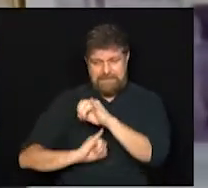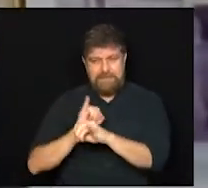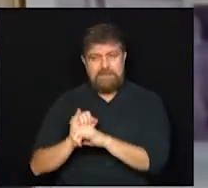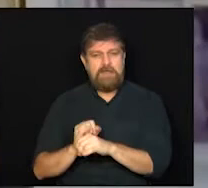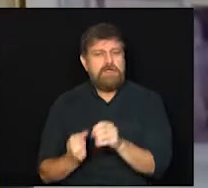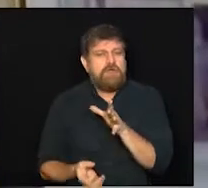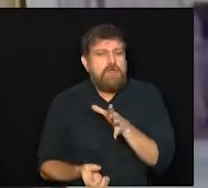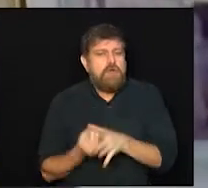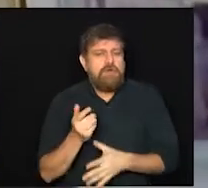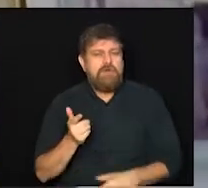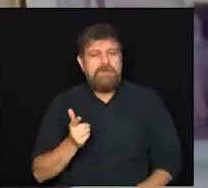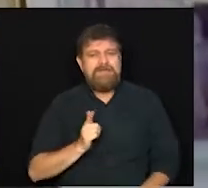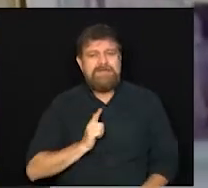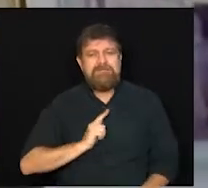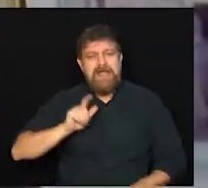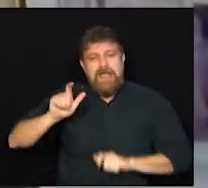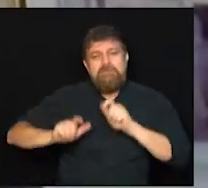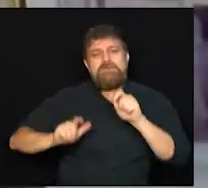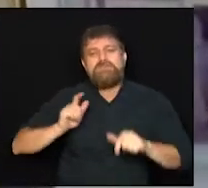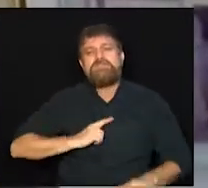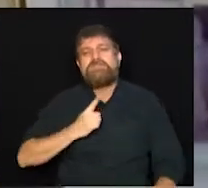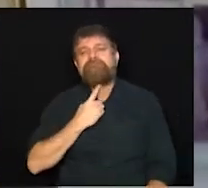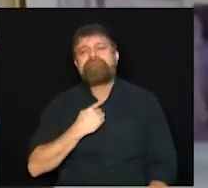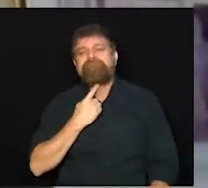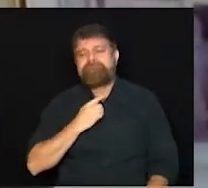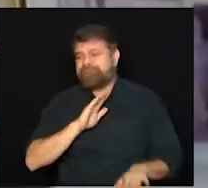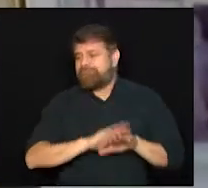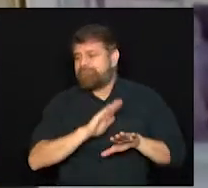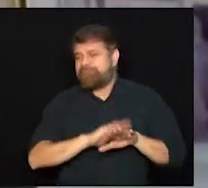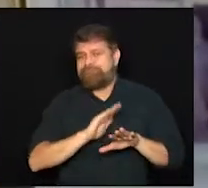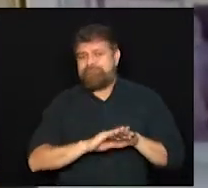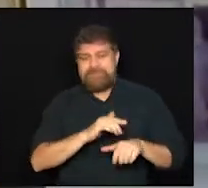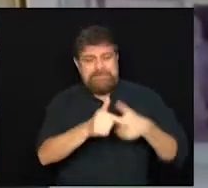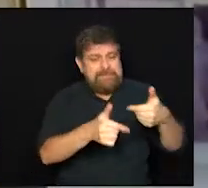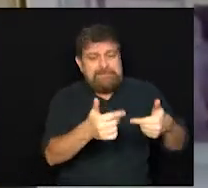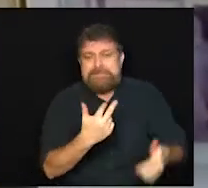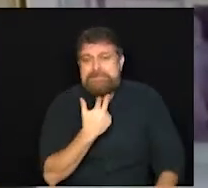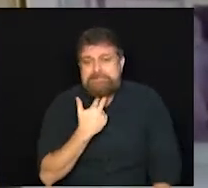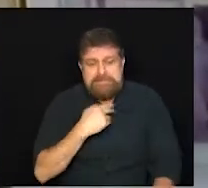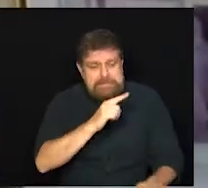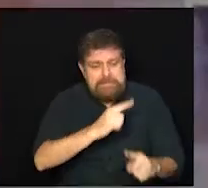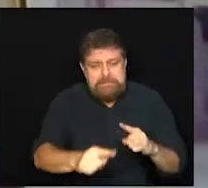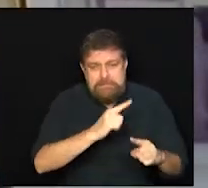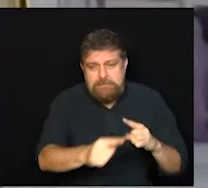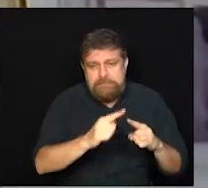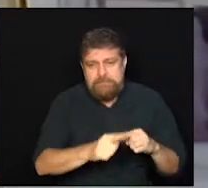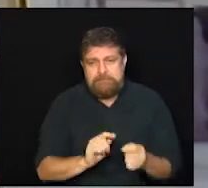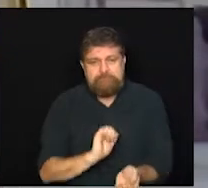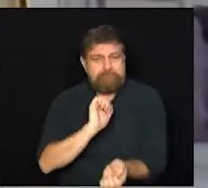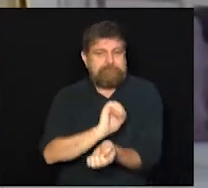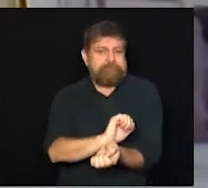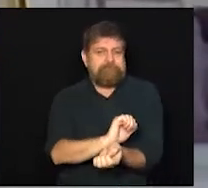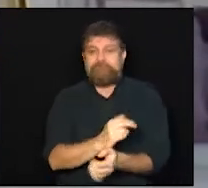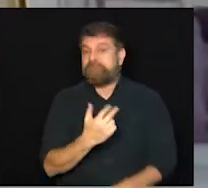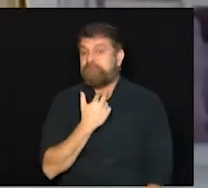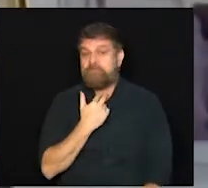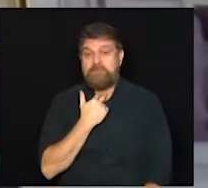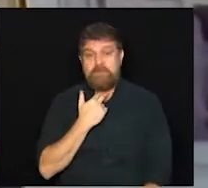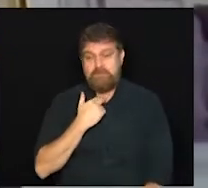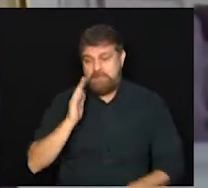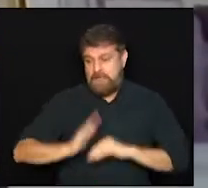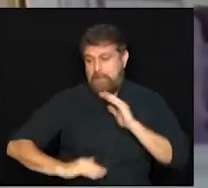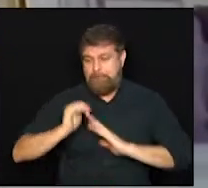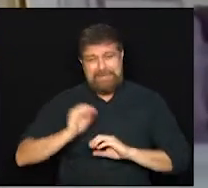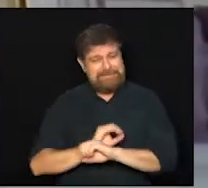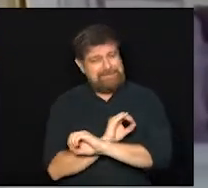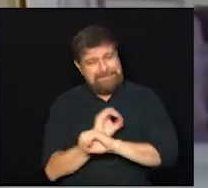vontade de muita gente querer fazer alguma coisa e não poder trabalhar, porque no começo foram suspensas todas as atividades,